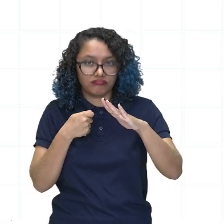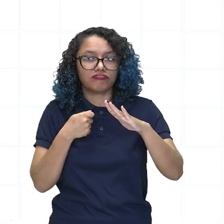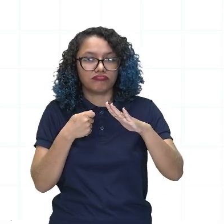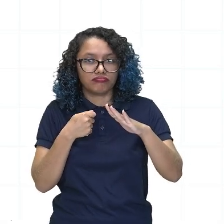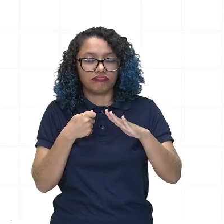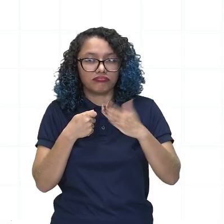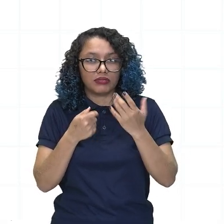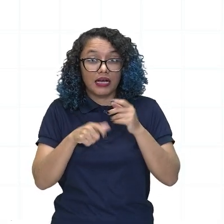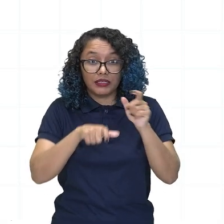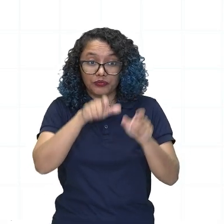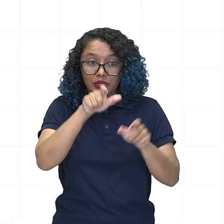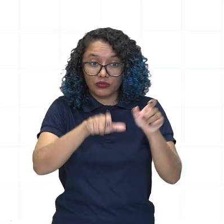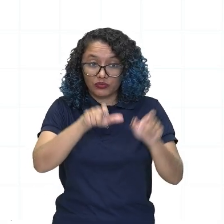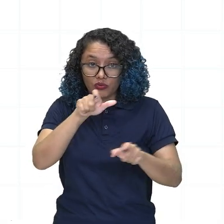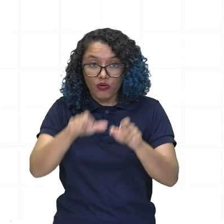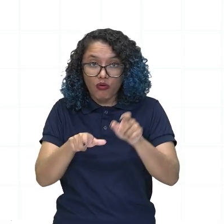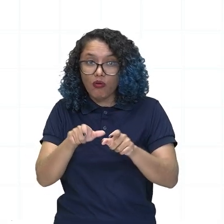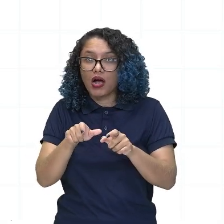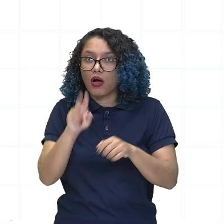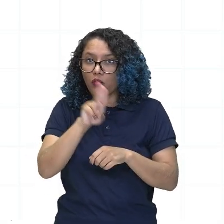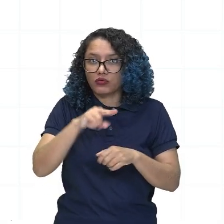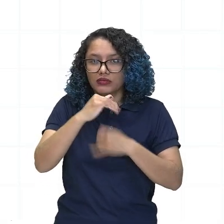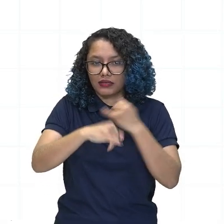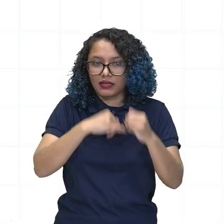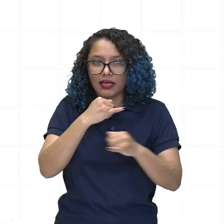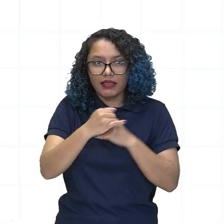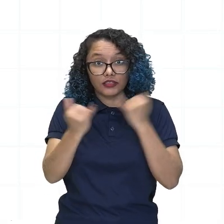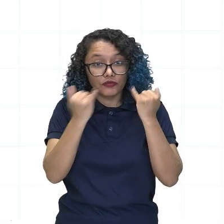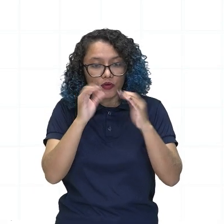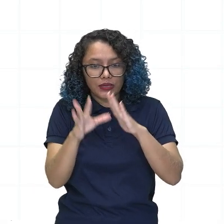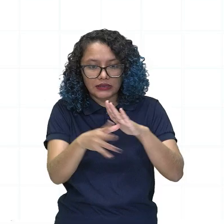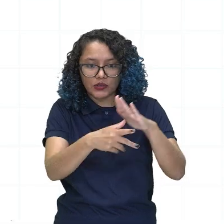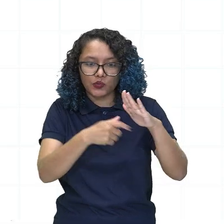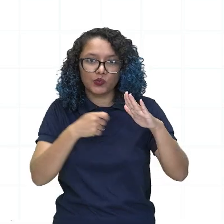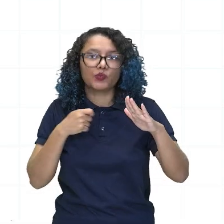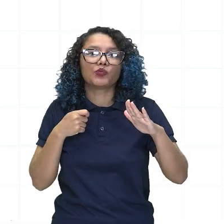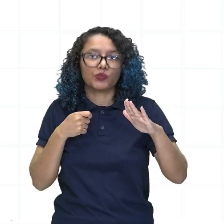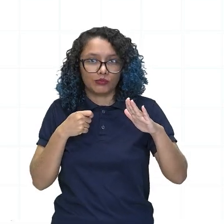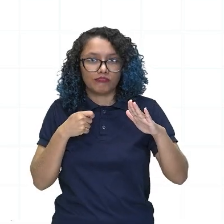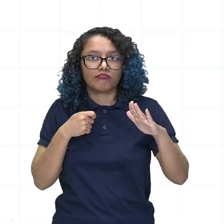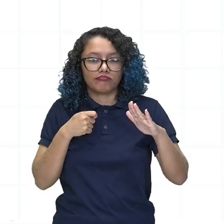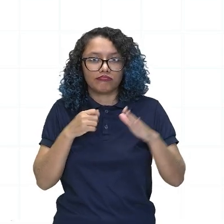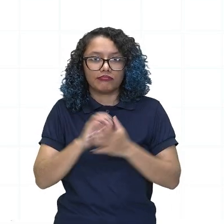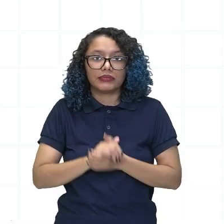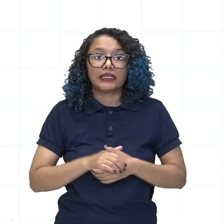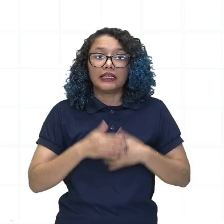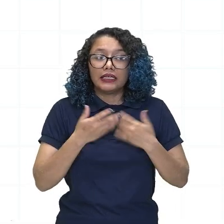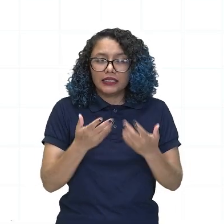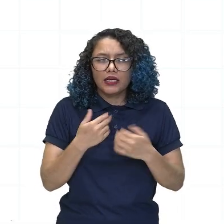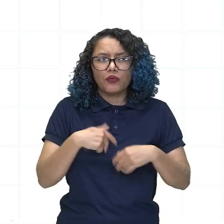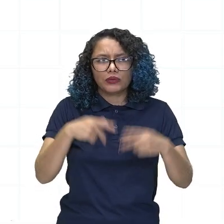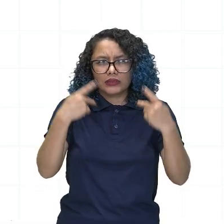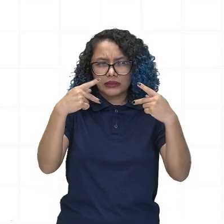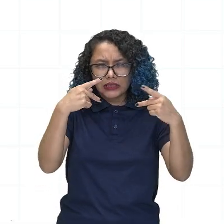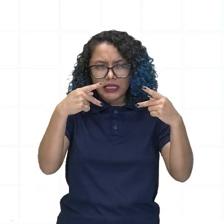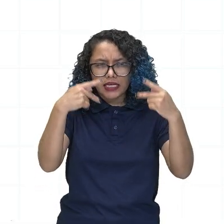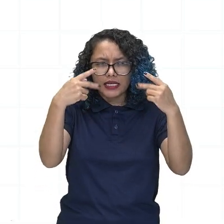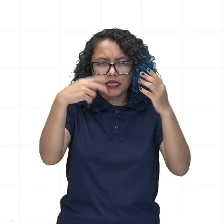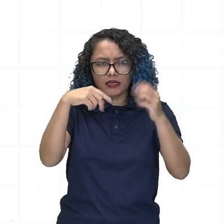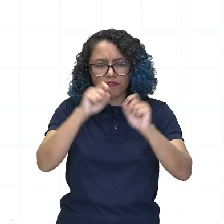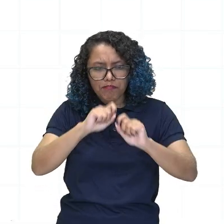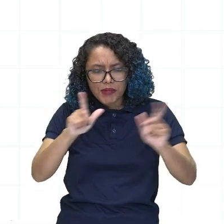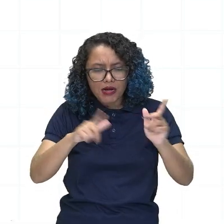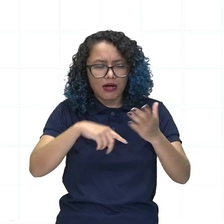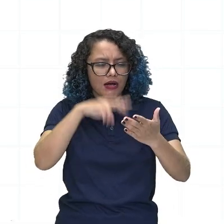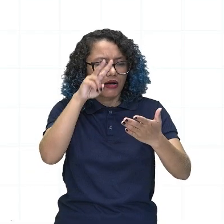usuário na internet. E observem que, por meio desses links, da leitura desses textos que nós temos exatamente aí